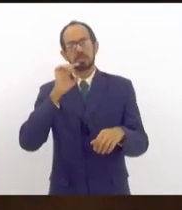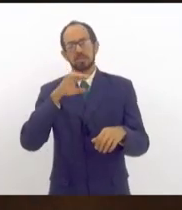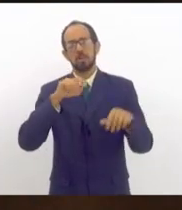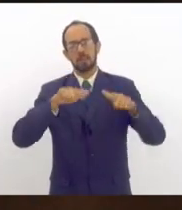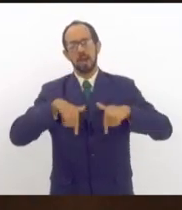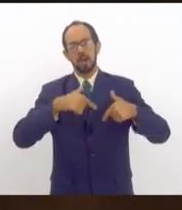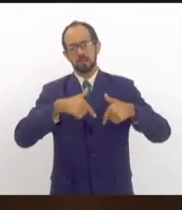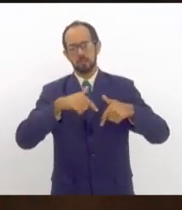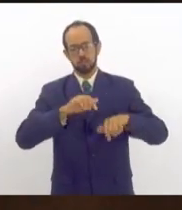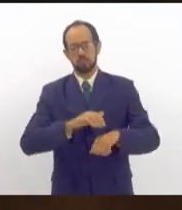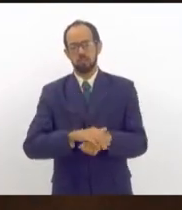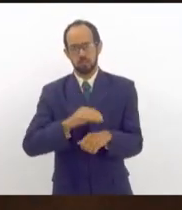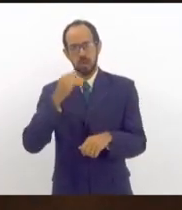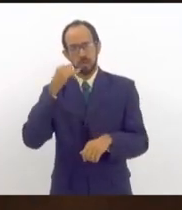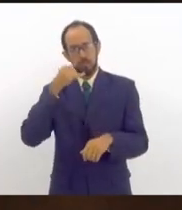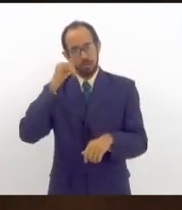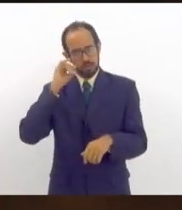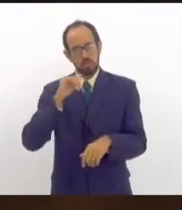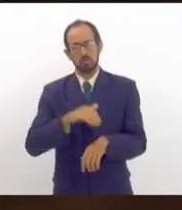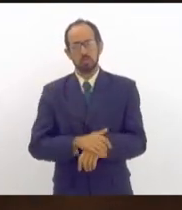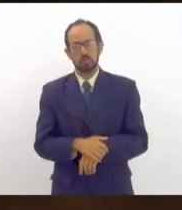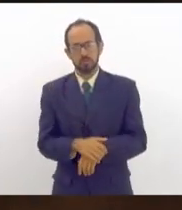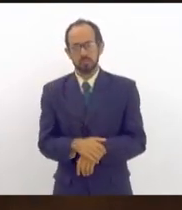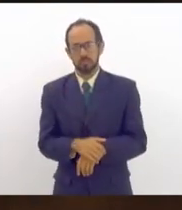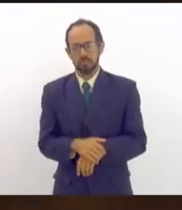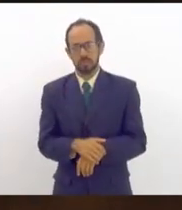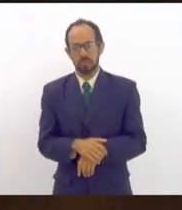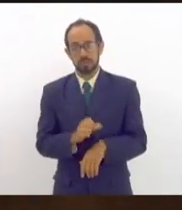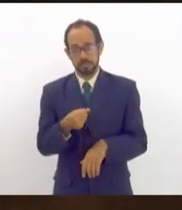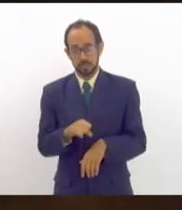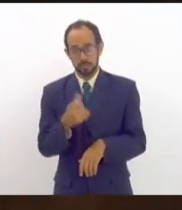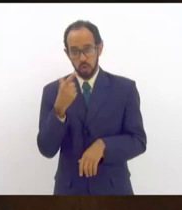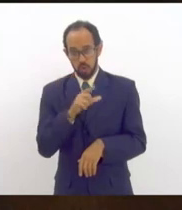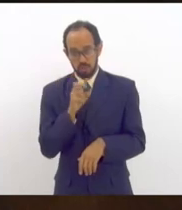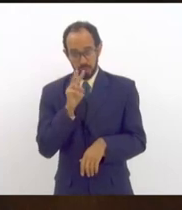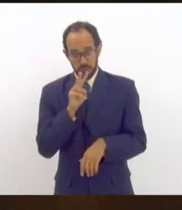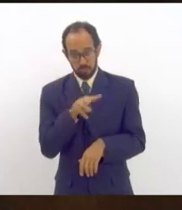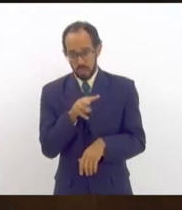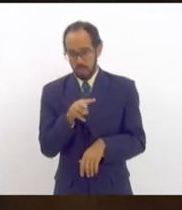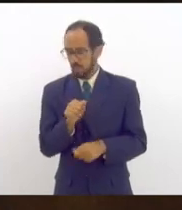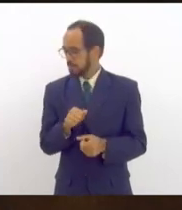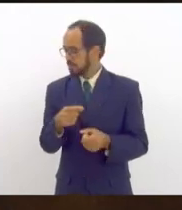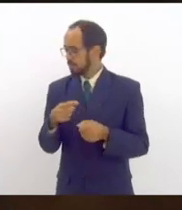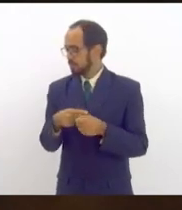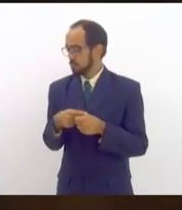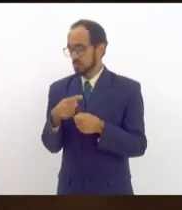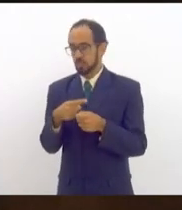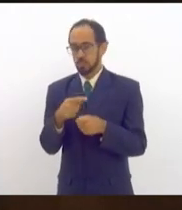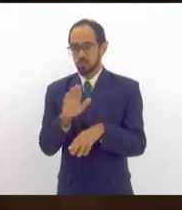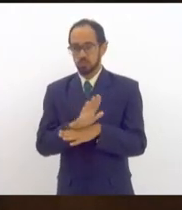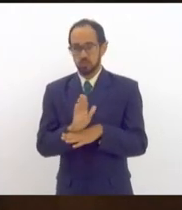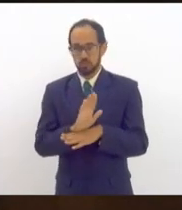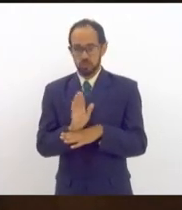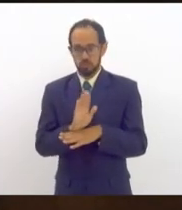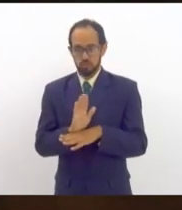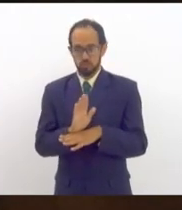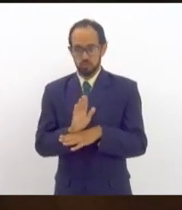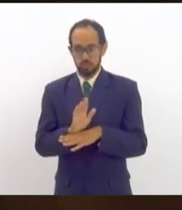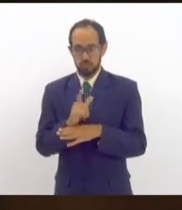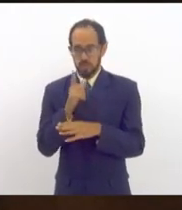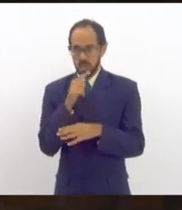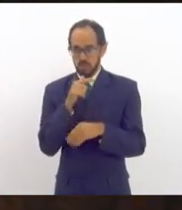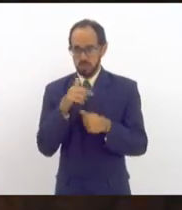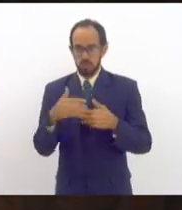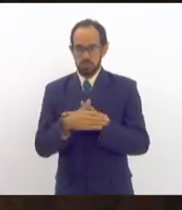se a senhora conseguir ver os vídeos da água vai tudo pronto socorro central de São